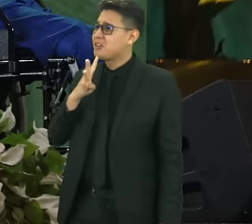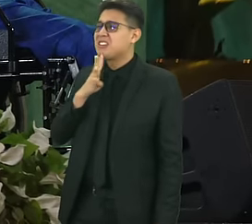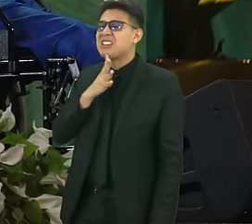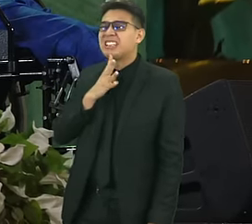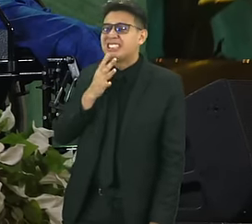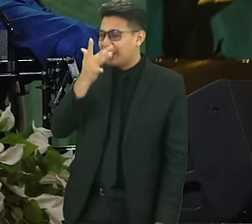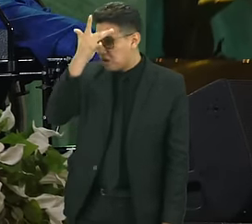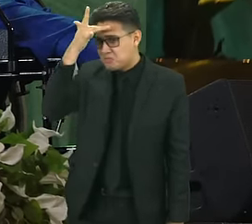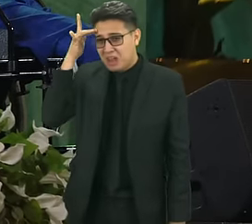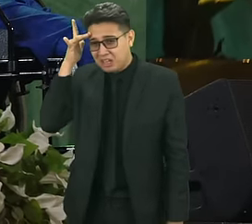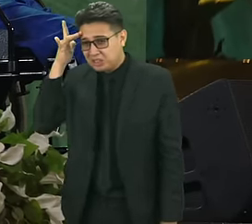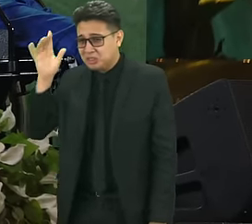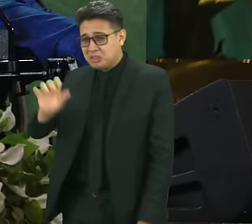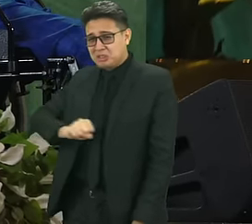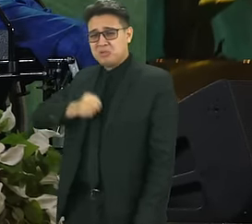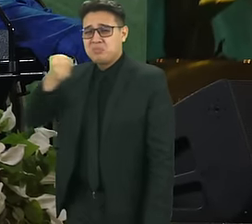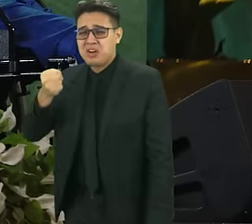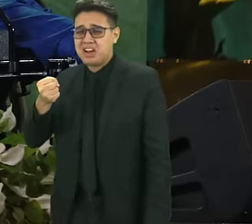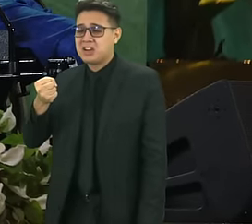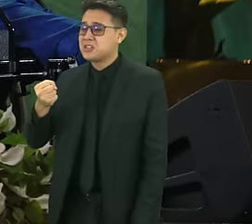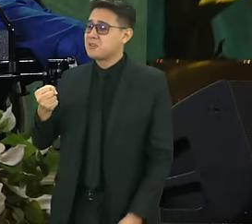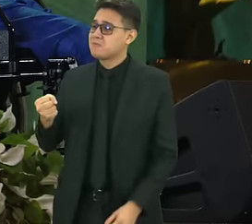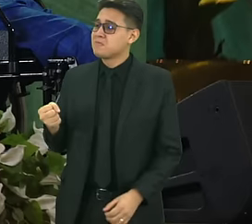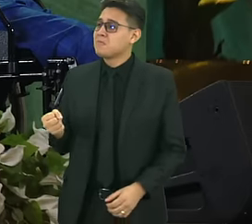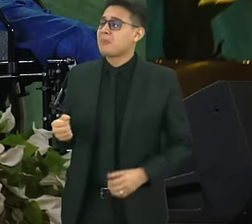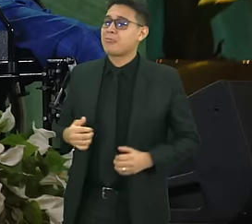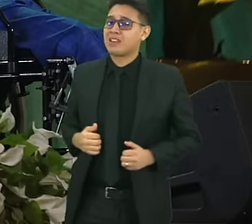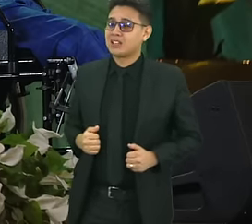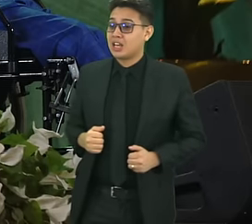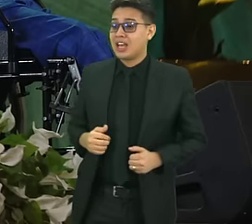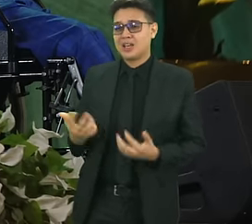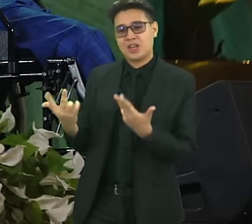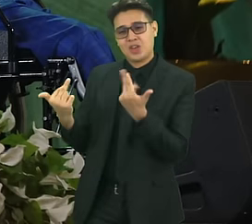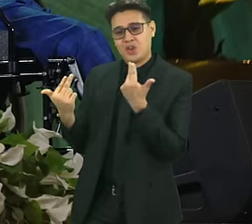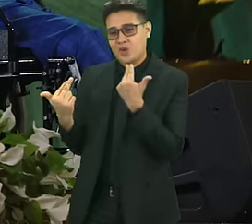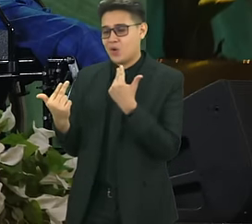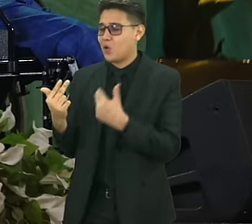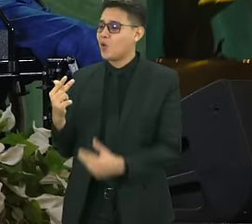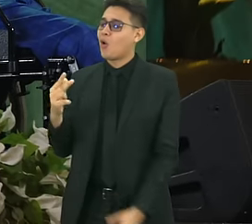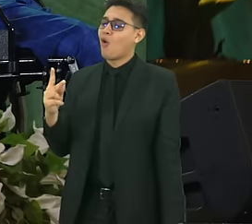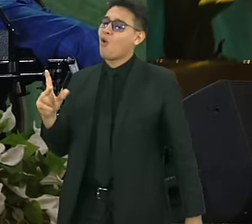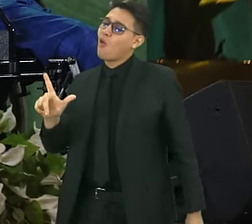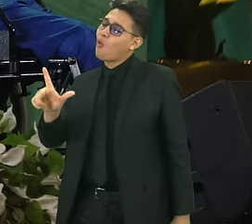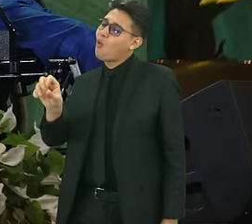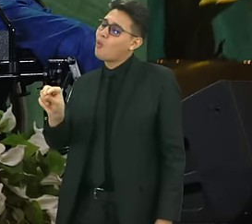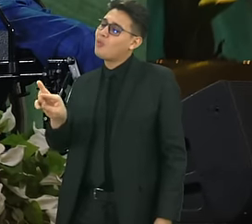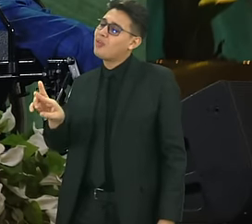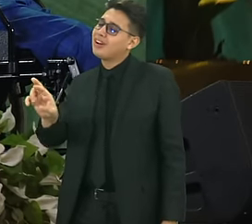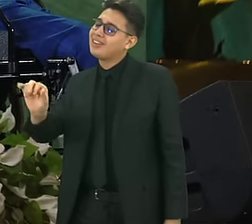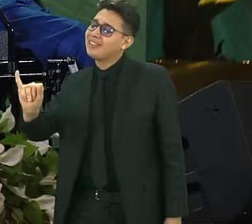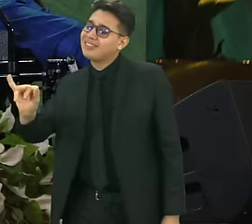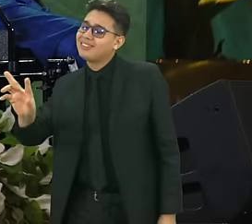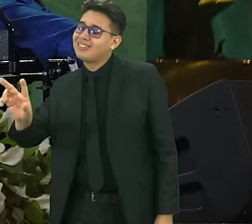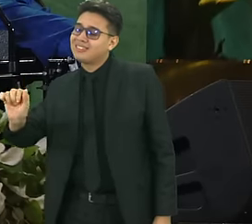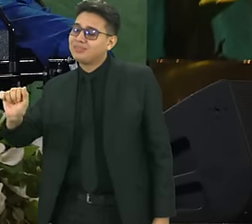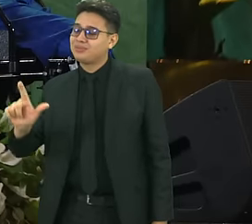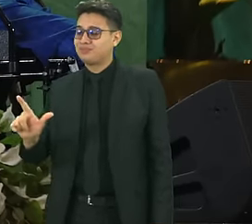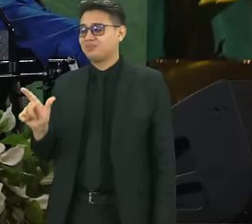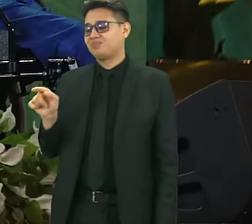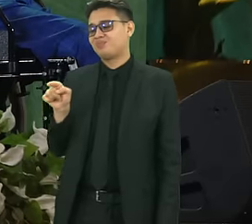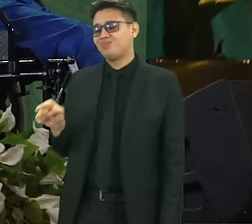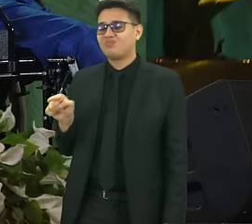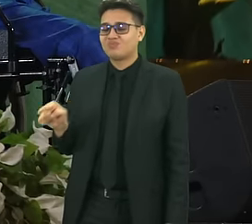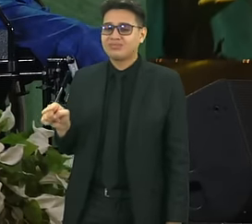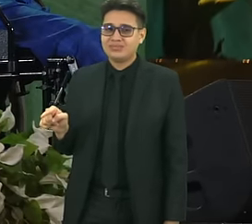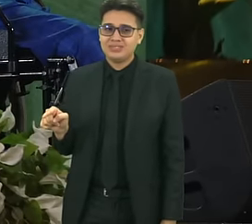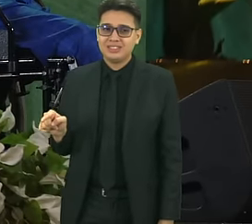tão determinado, alguém tão guerreiro como o pastor Lorival. E ali, após mais um